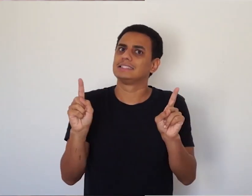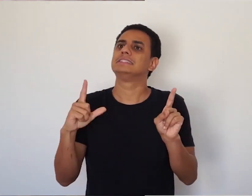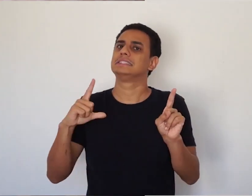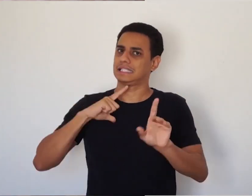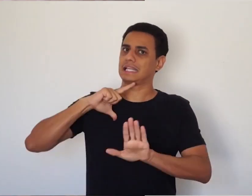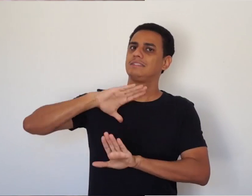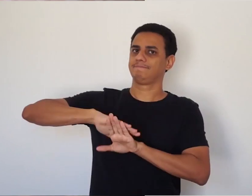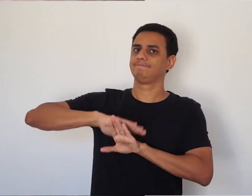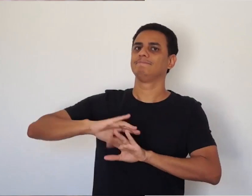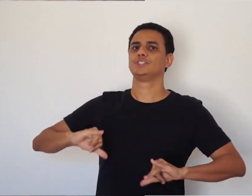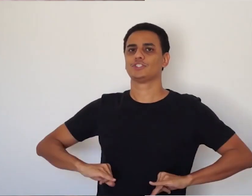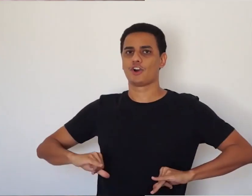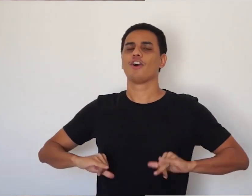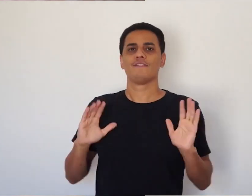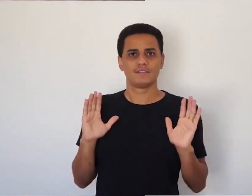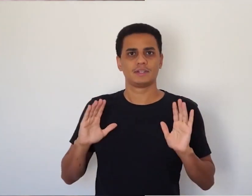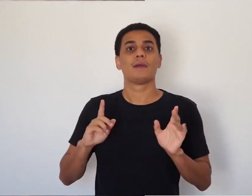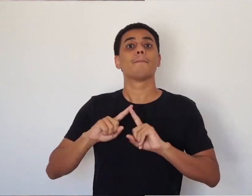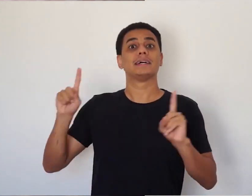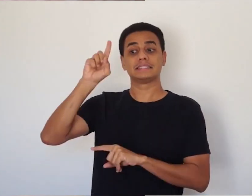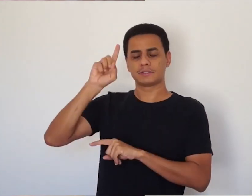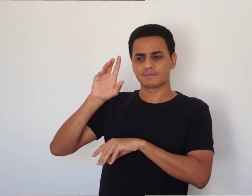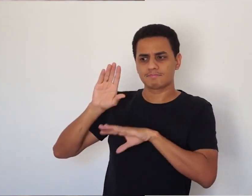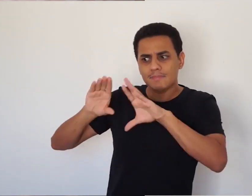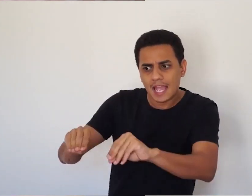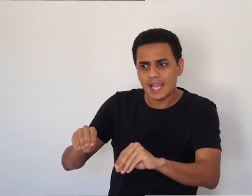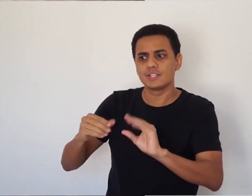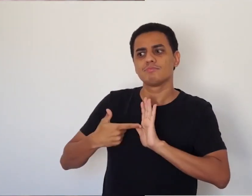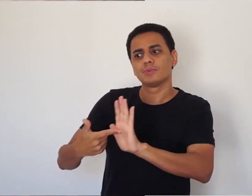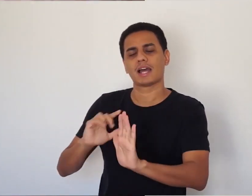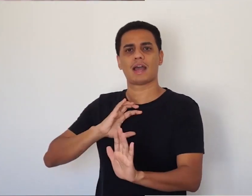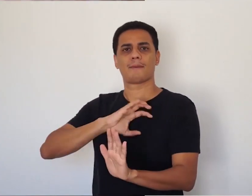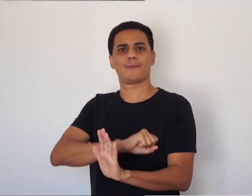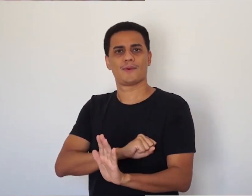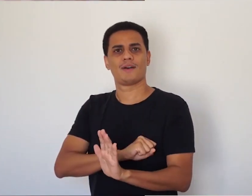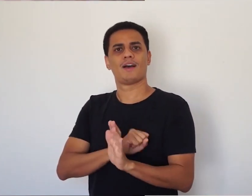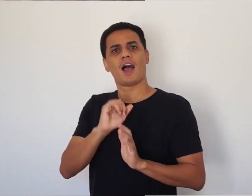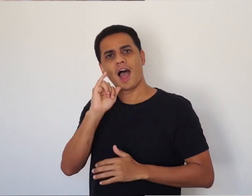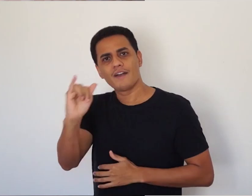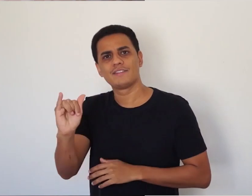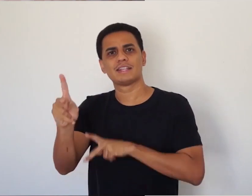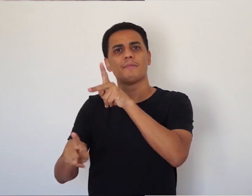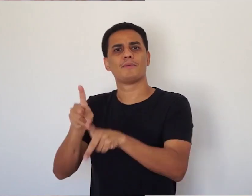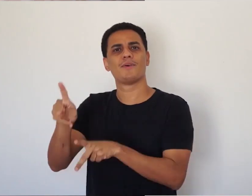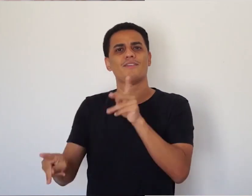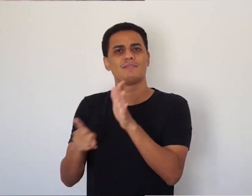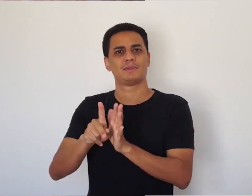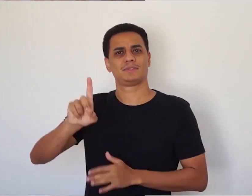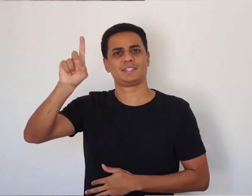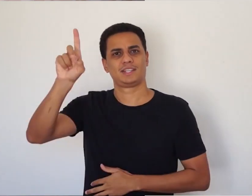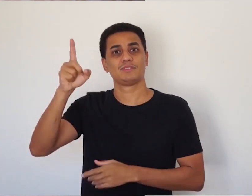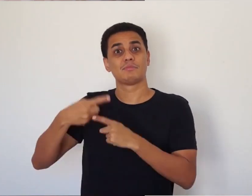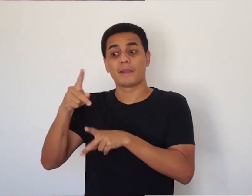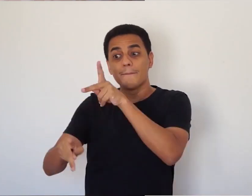é doloroso como Deus agiu, como Deus interviu na história por amor, para poder trazer uma mensagem para o